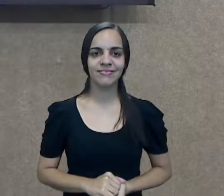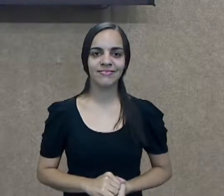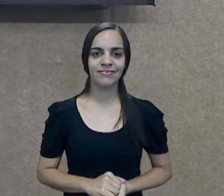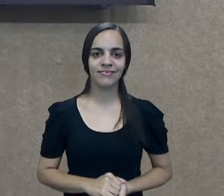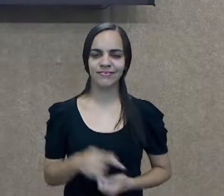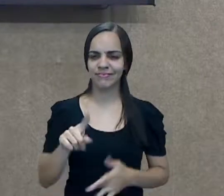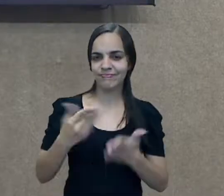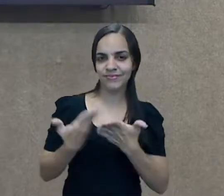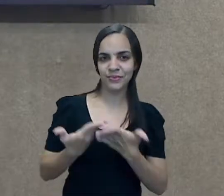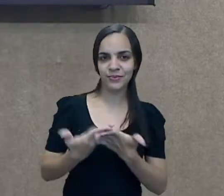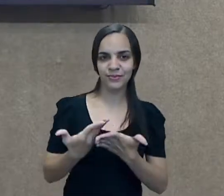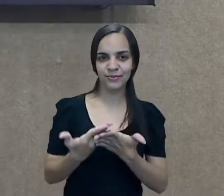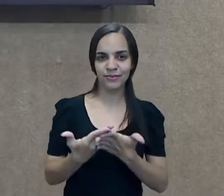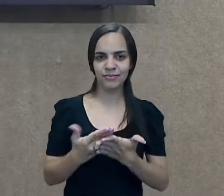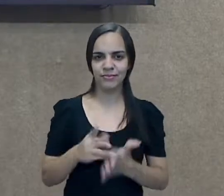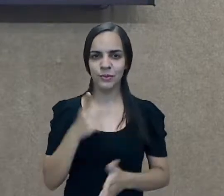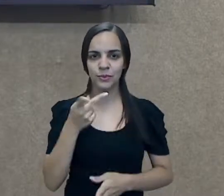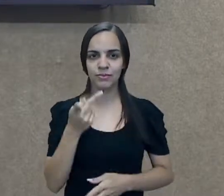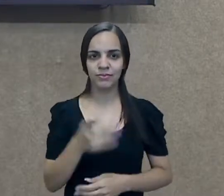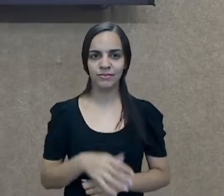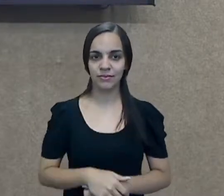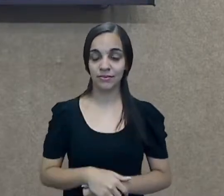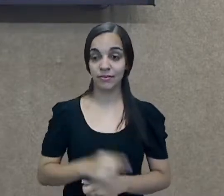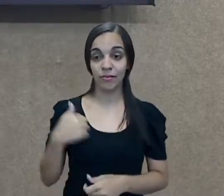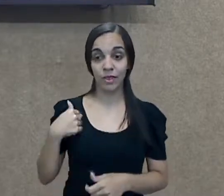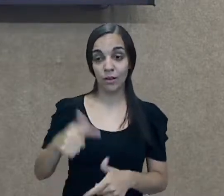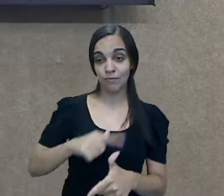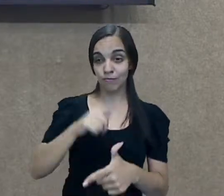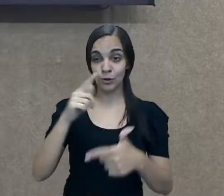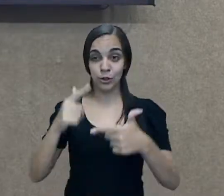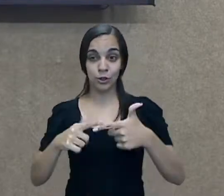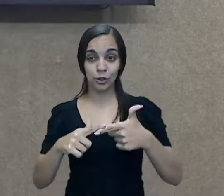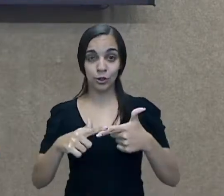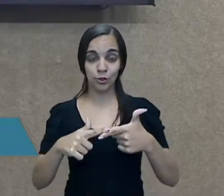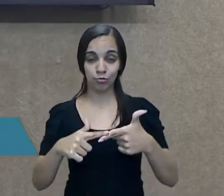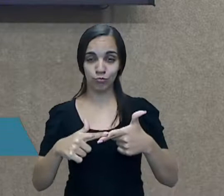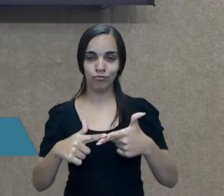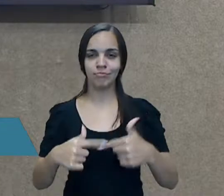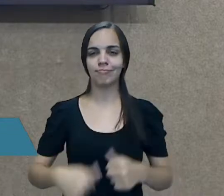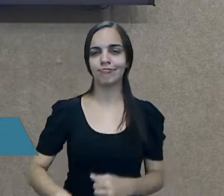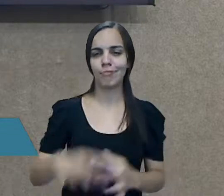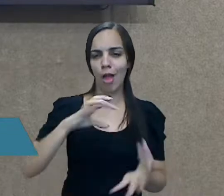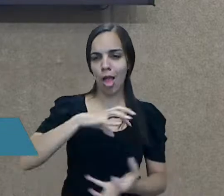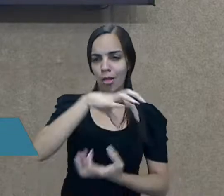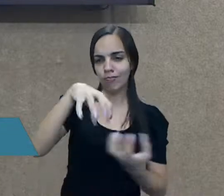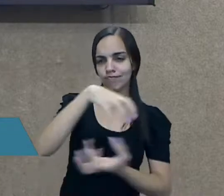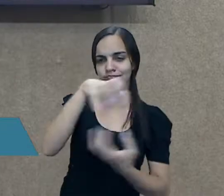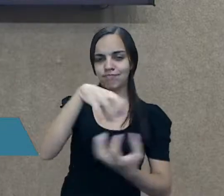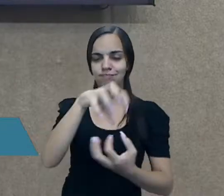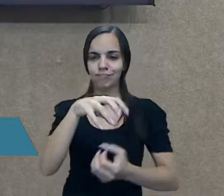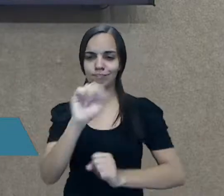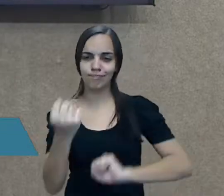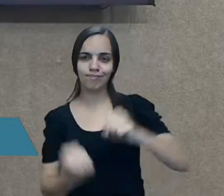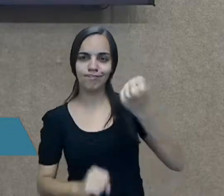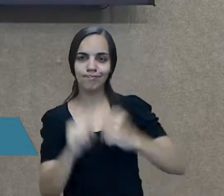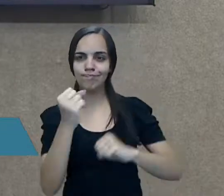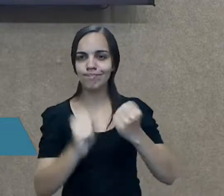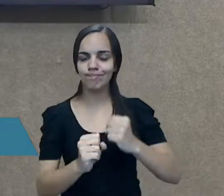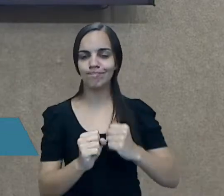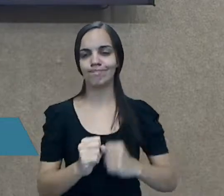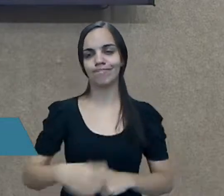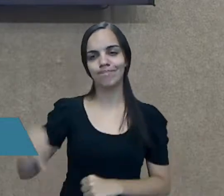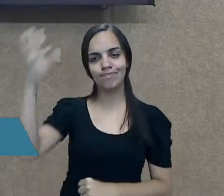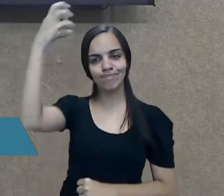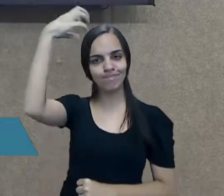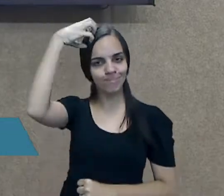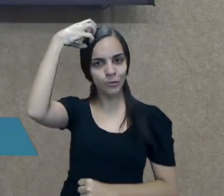Nesta aula, vamos falar sobre a segunda fase da Revolução Industrial e o imperialismo.